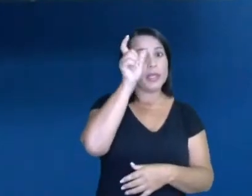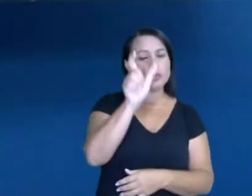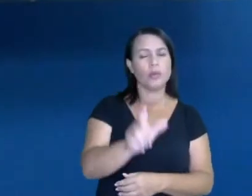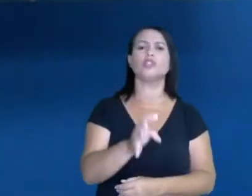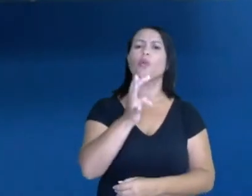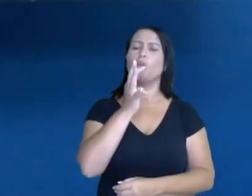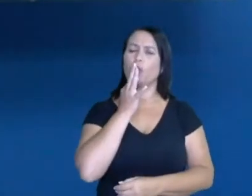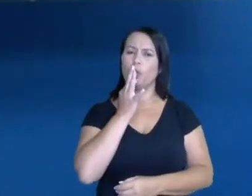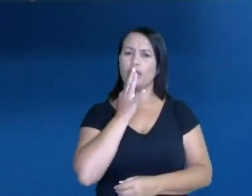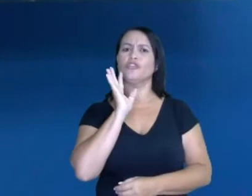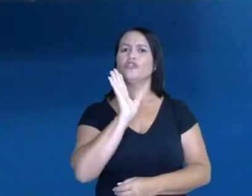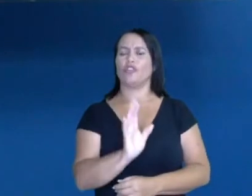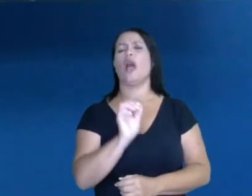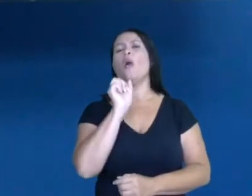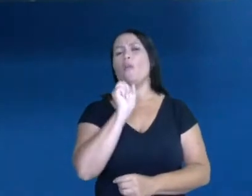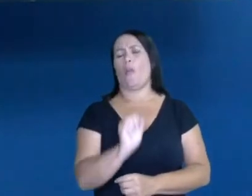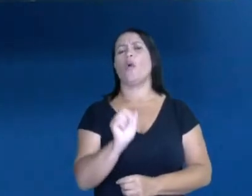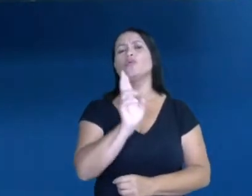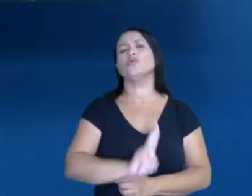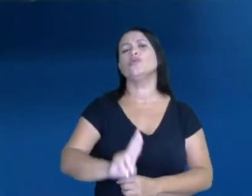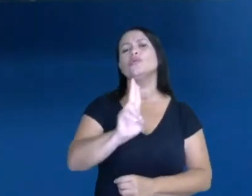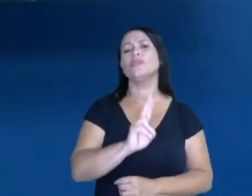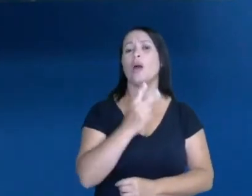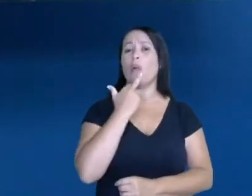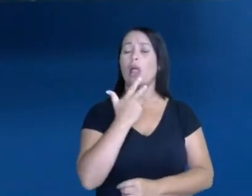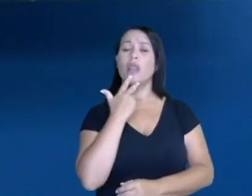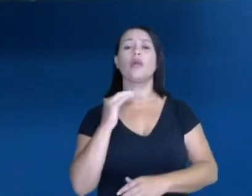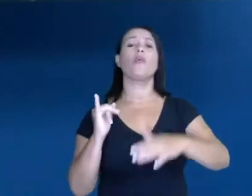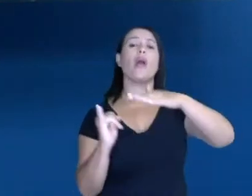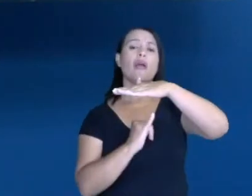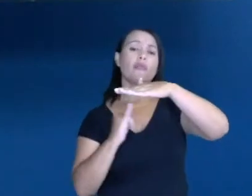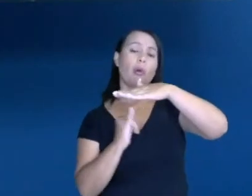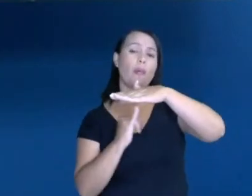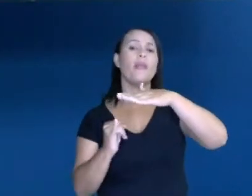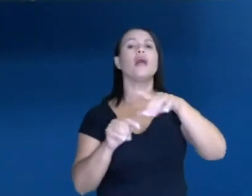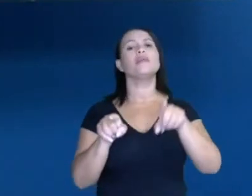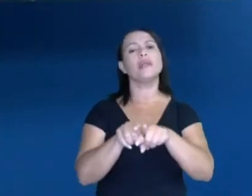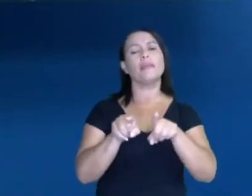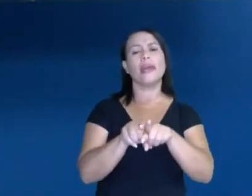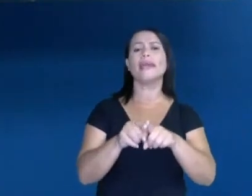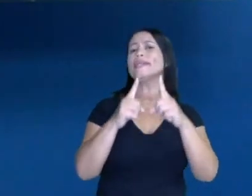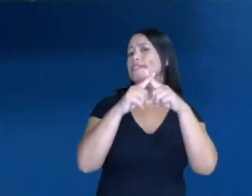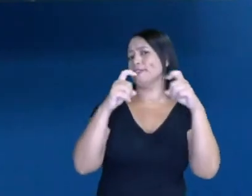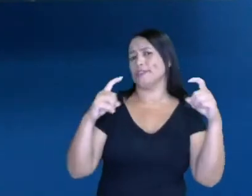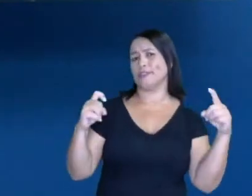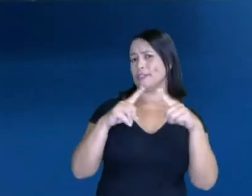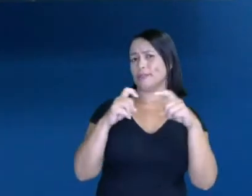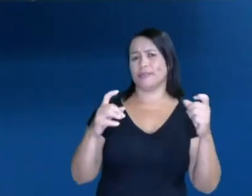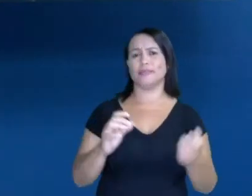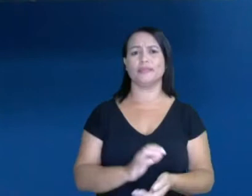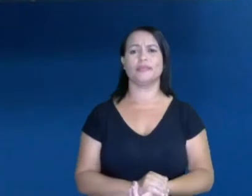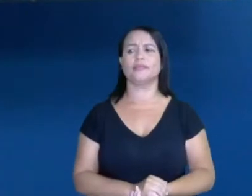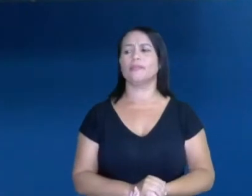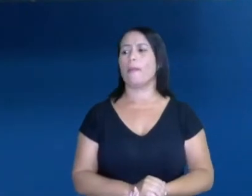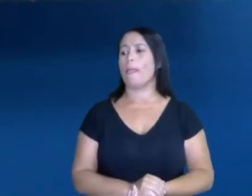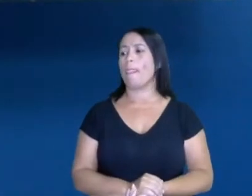pessoas conhecidas, eu posso utilizar a linguagem informal e, consequentemente, utilizar gírias.